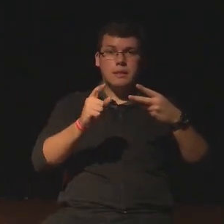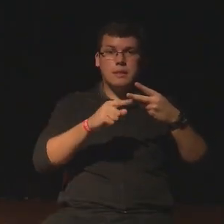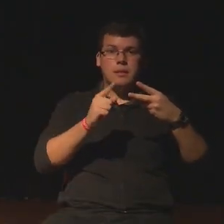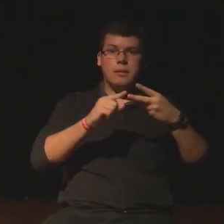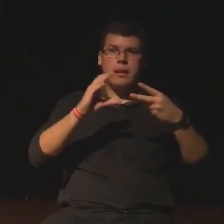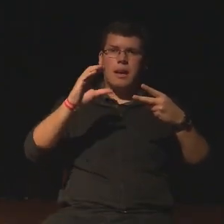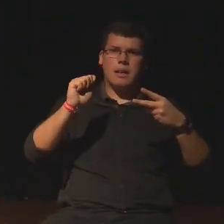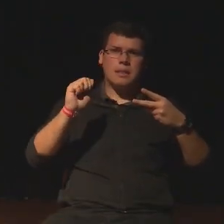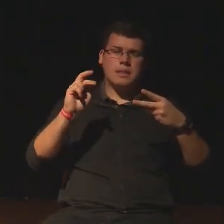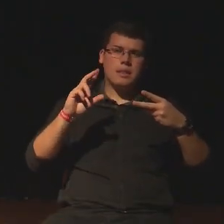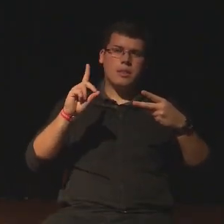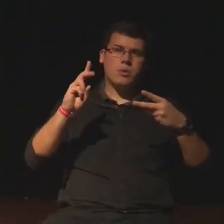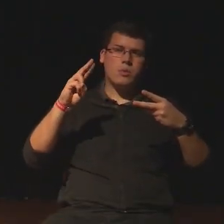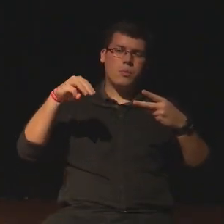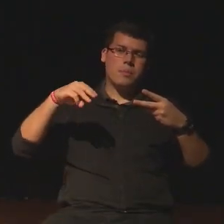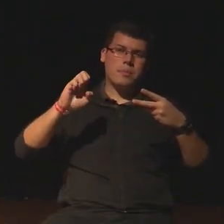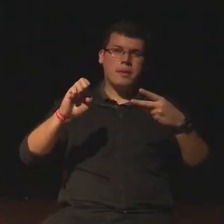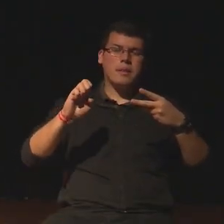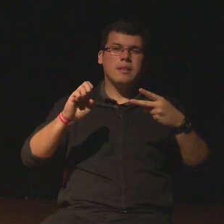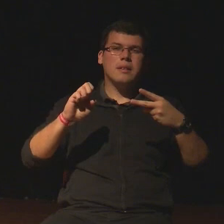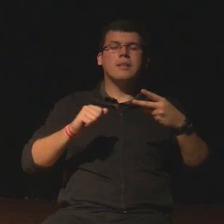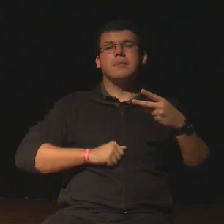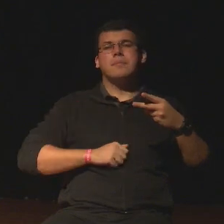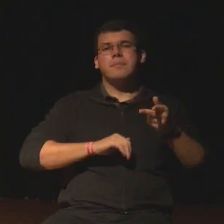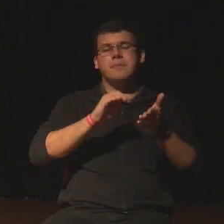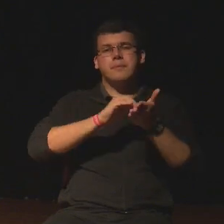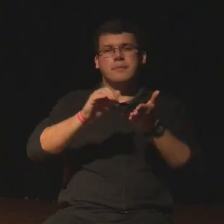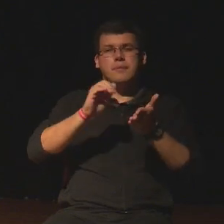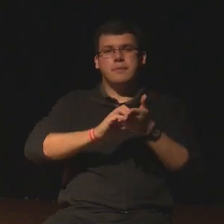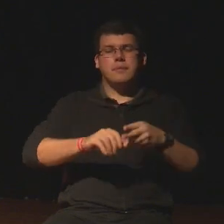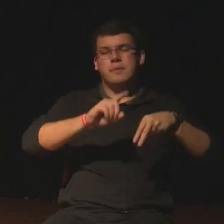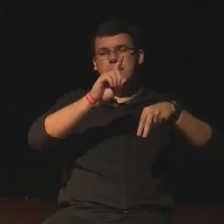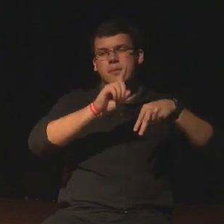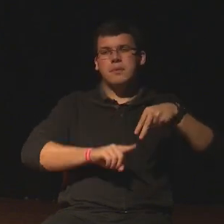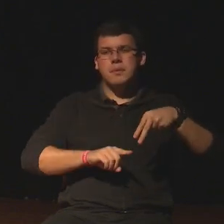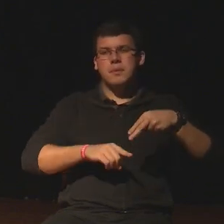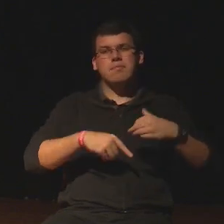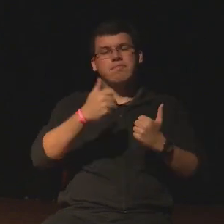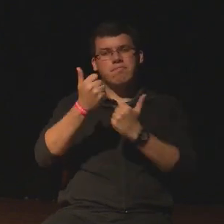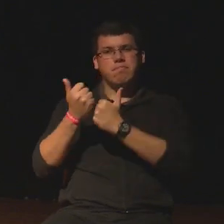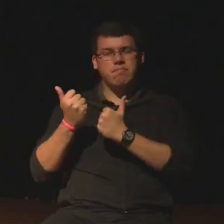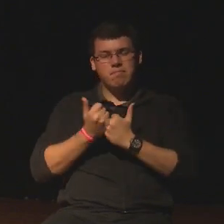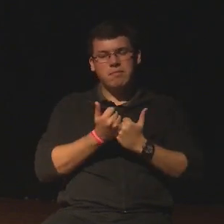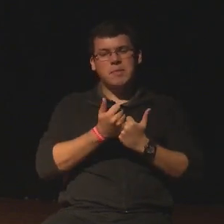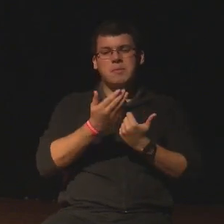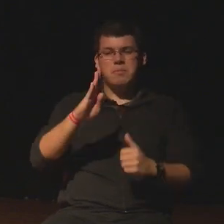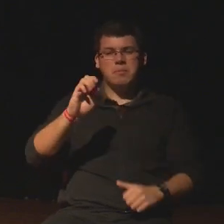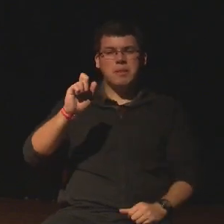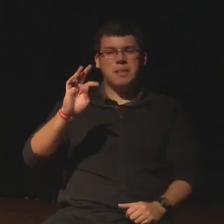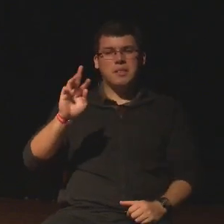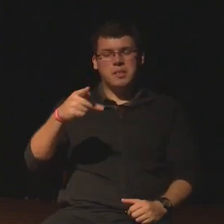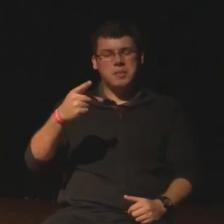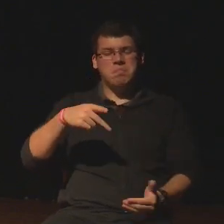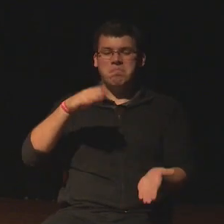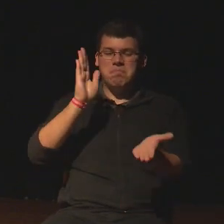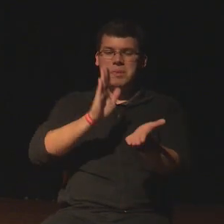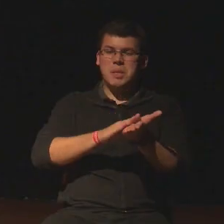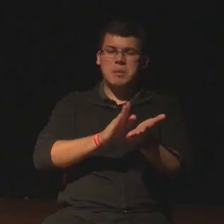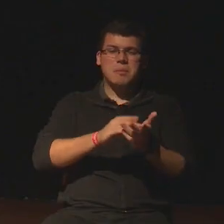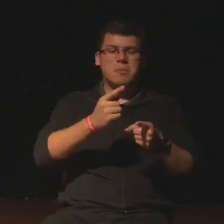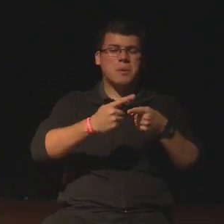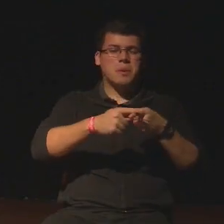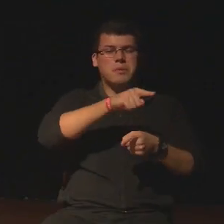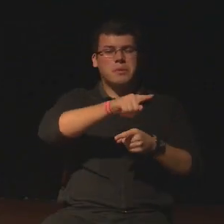CPA, da Secretaria da Pessoa com Deficiência, para dar total apoio. E parabéns, viu, Beth, por você sempre se empenhar tanto